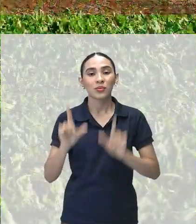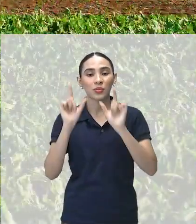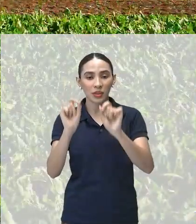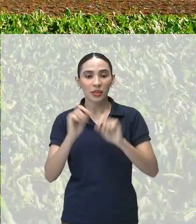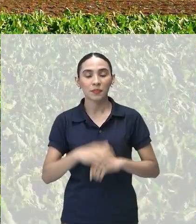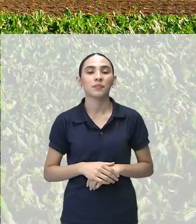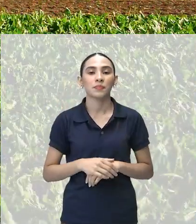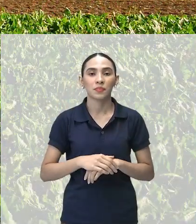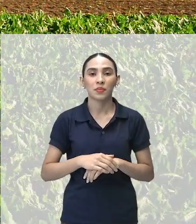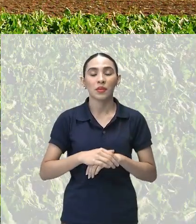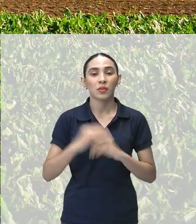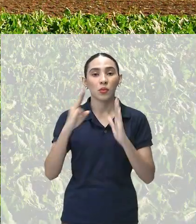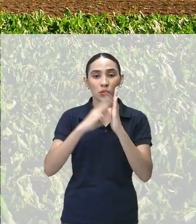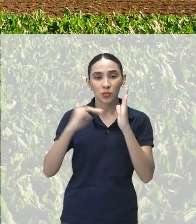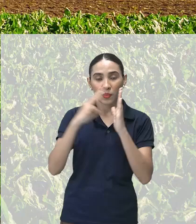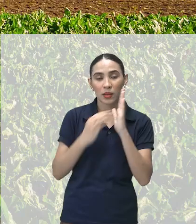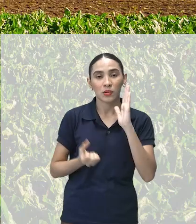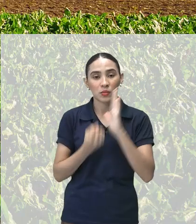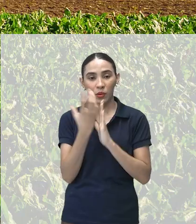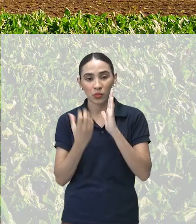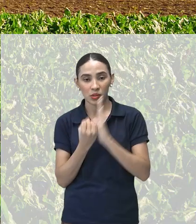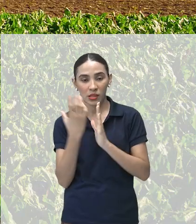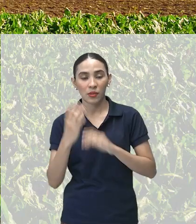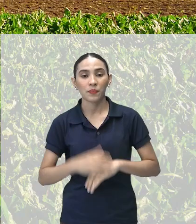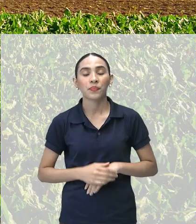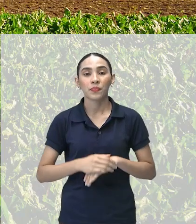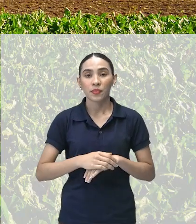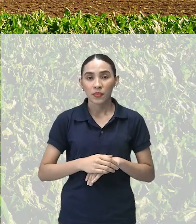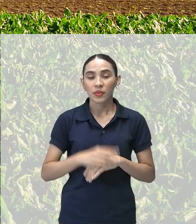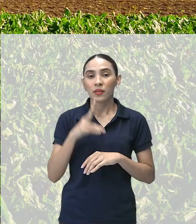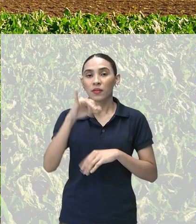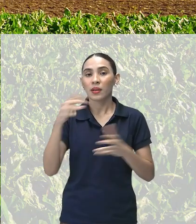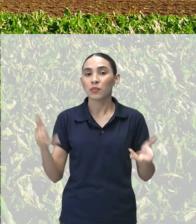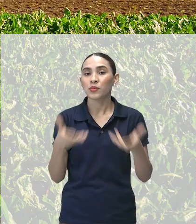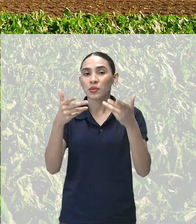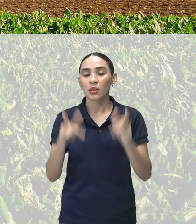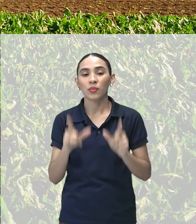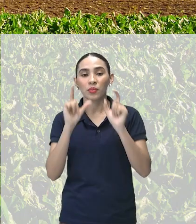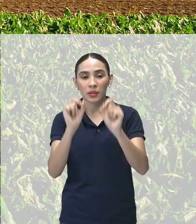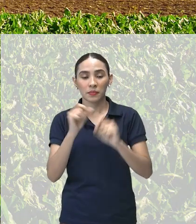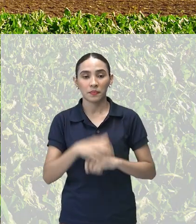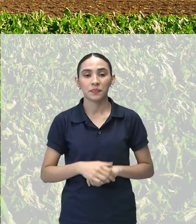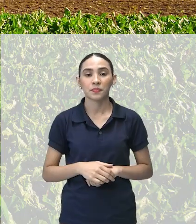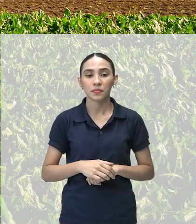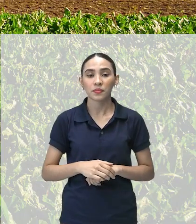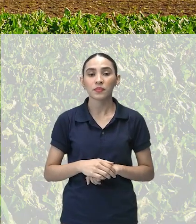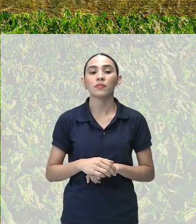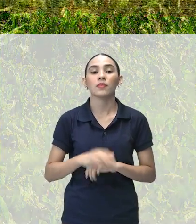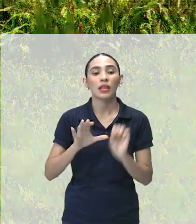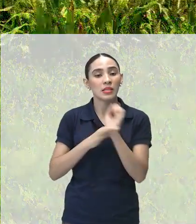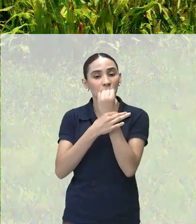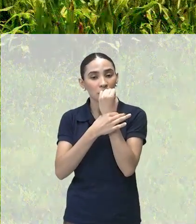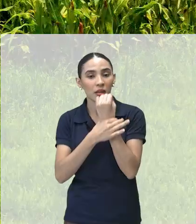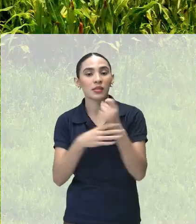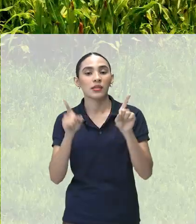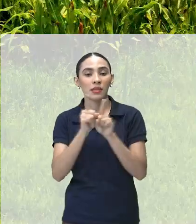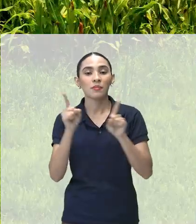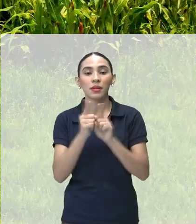ali os métodos de produção, tá? E isso acaba impulsionando o quê? A eficiência,